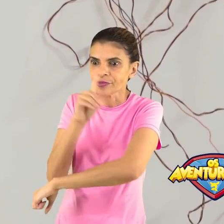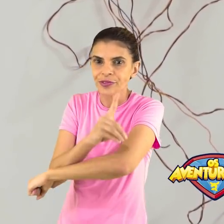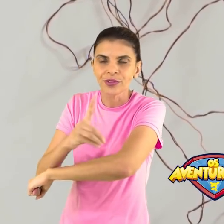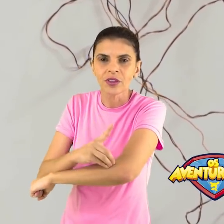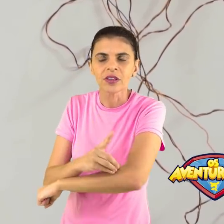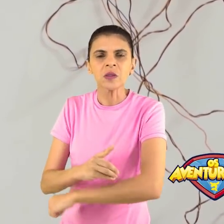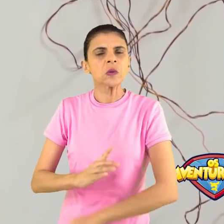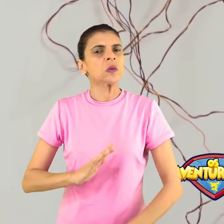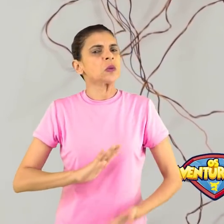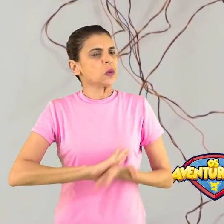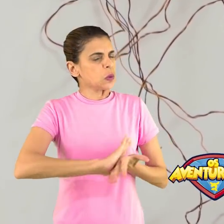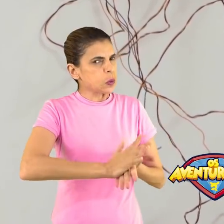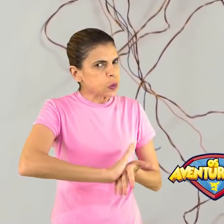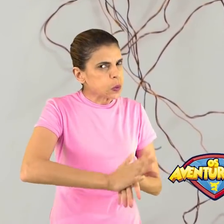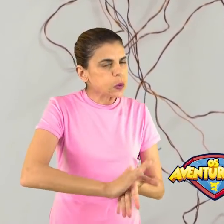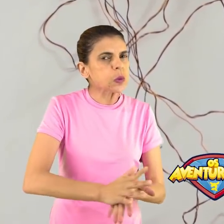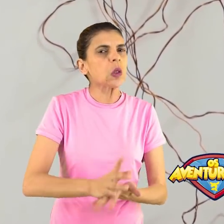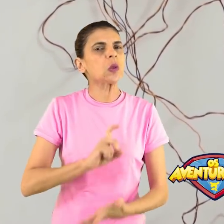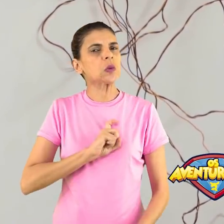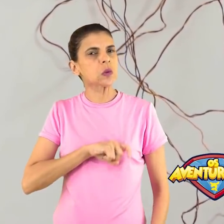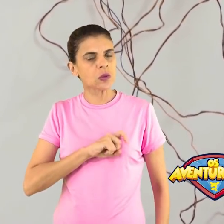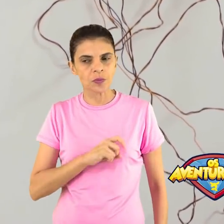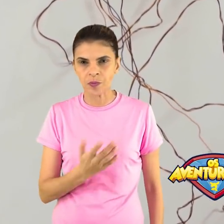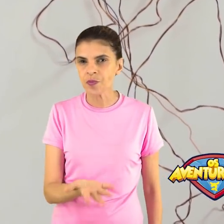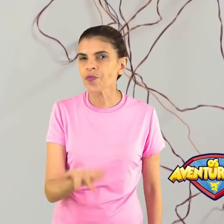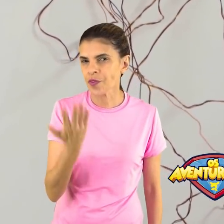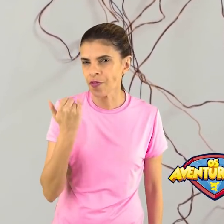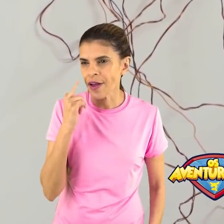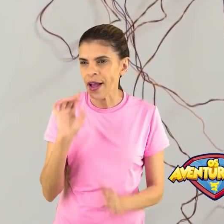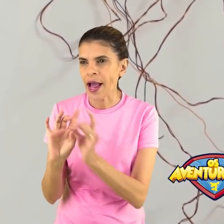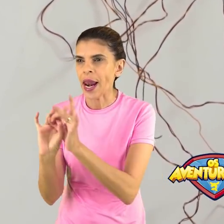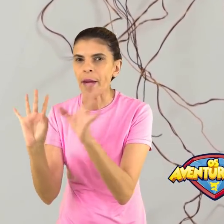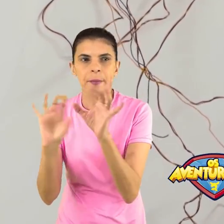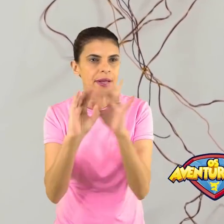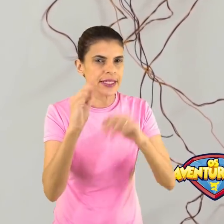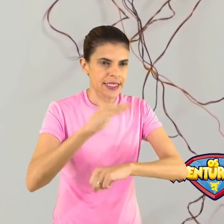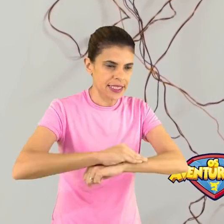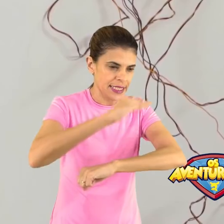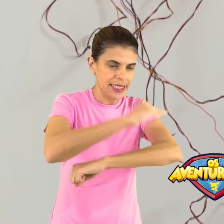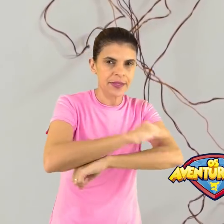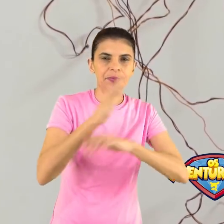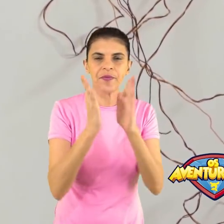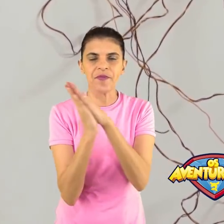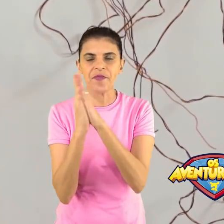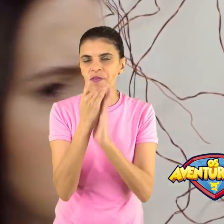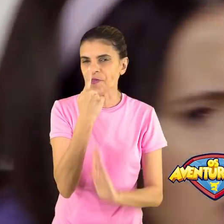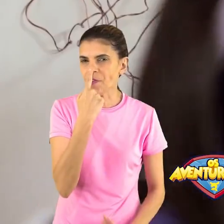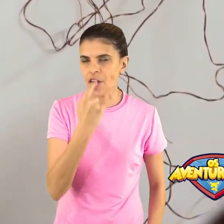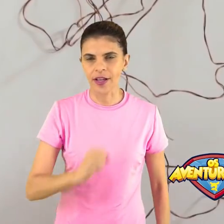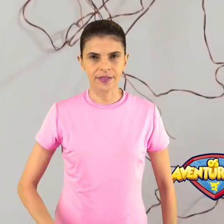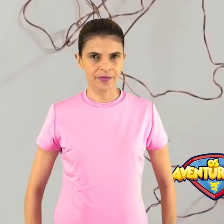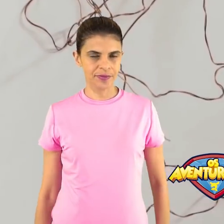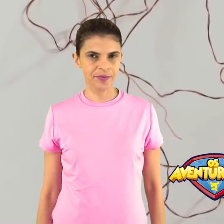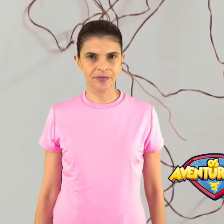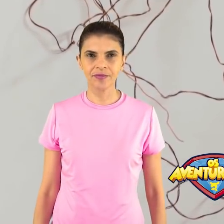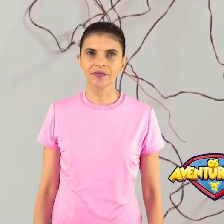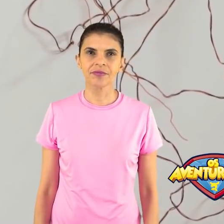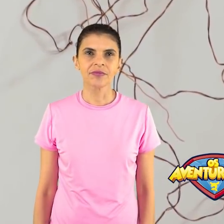muita crueldade com os bichinhos. Vem, Manu. Vamos libertar esses sapos e essas focas.